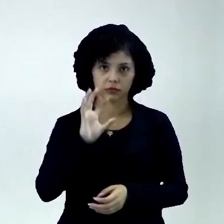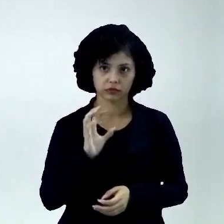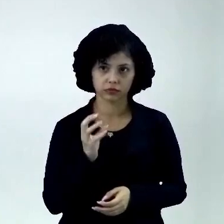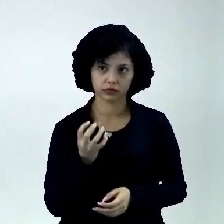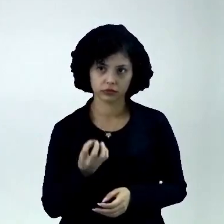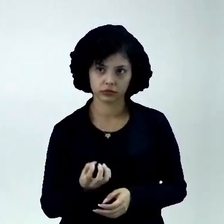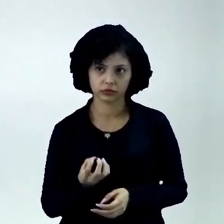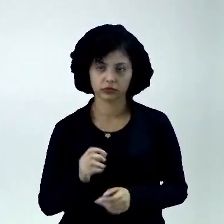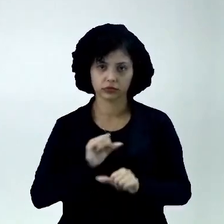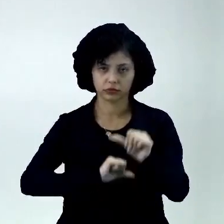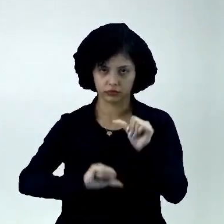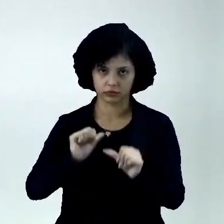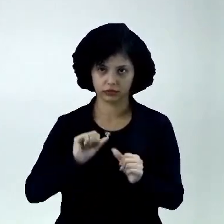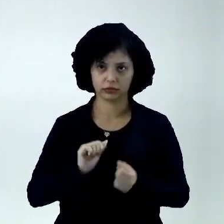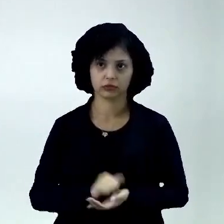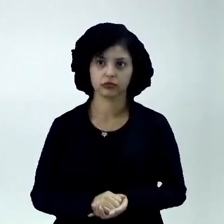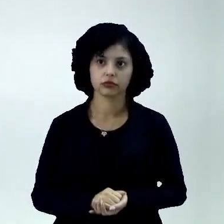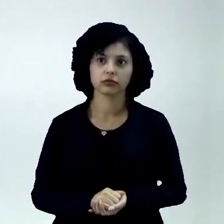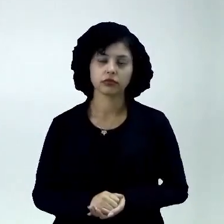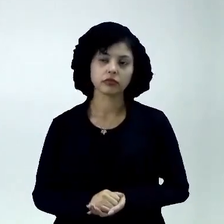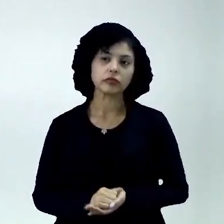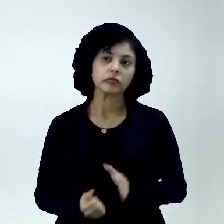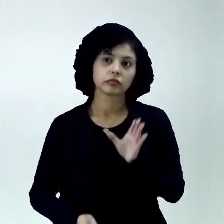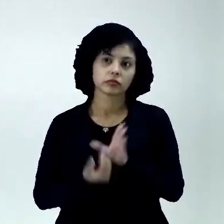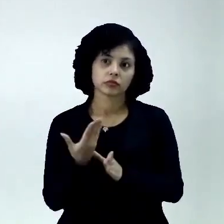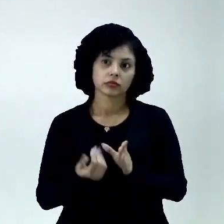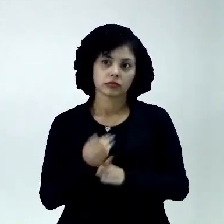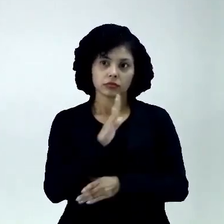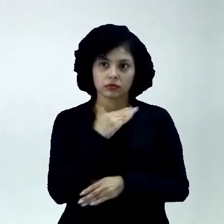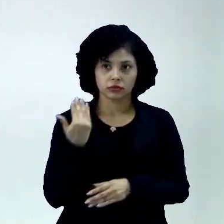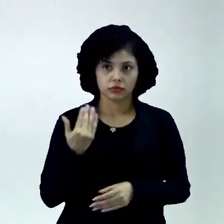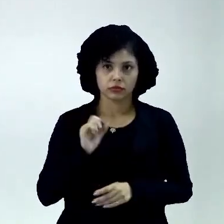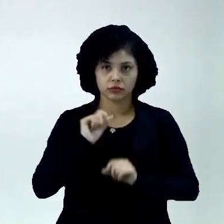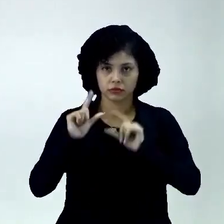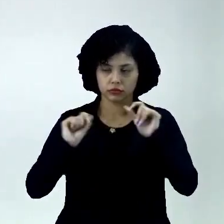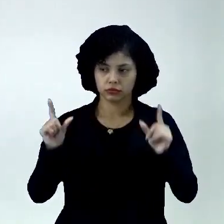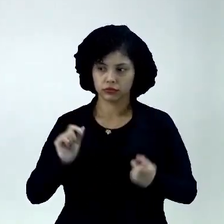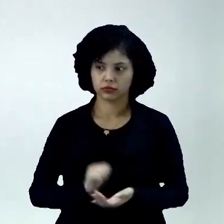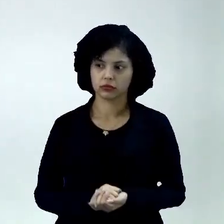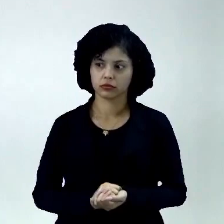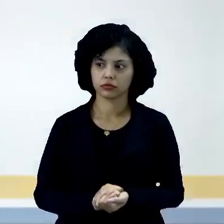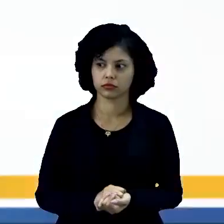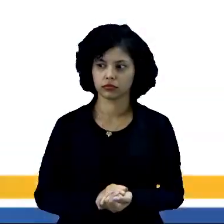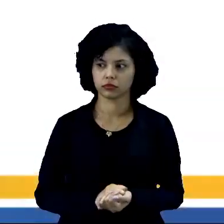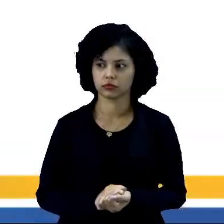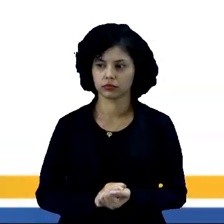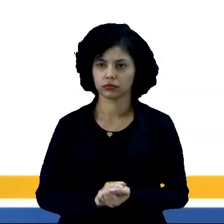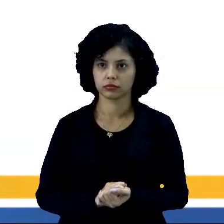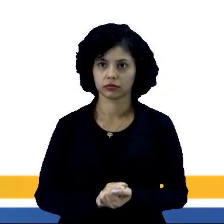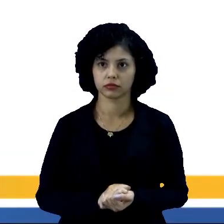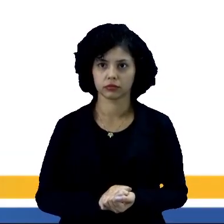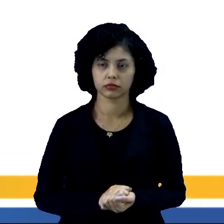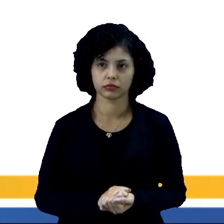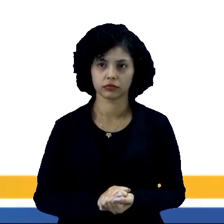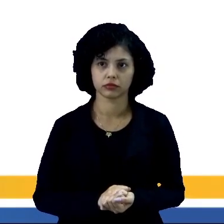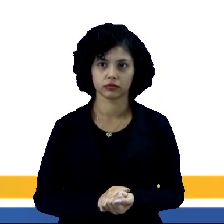essa troca de tamanho que a gente vai ter a morte estelar, que é a morte de uma estrela propriamente